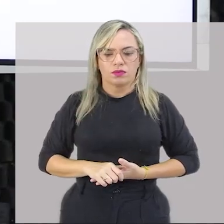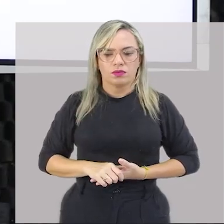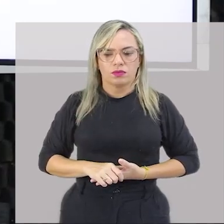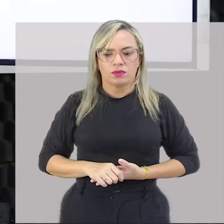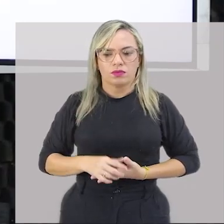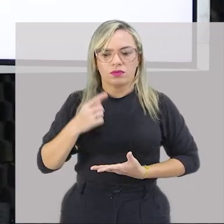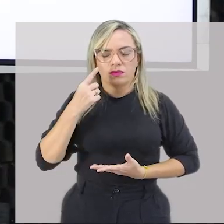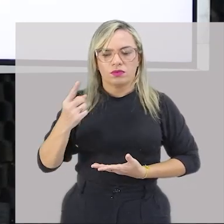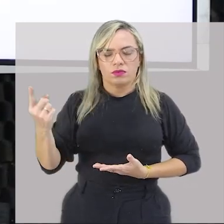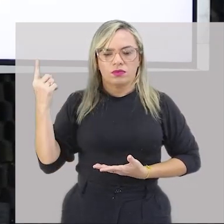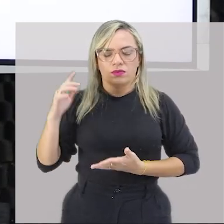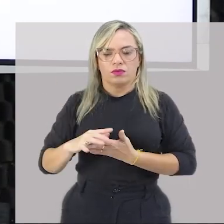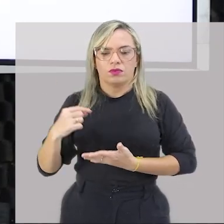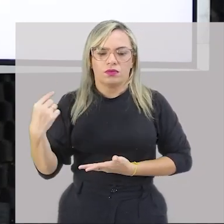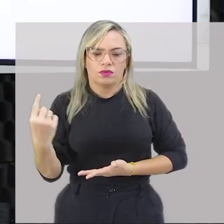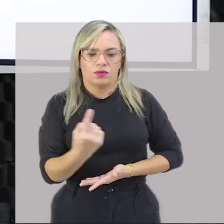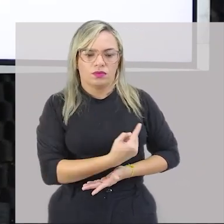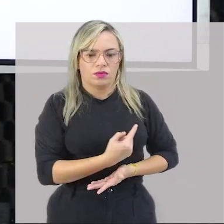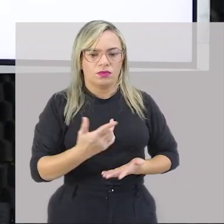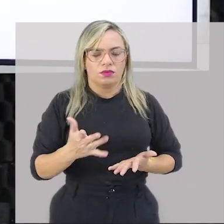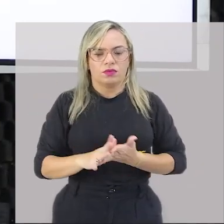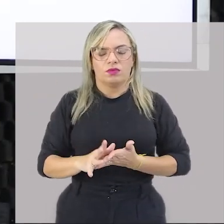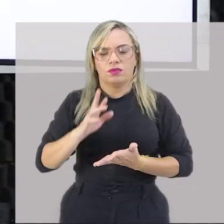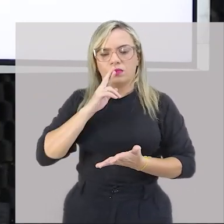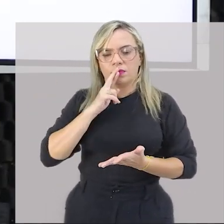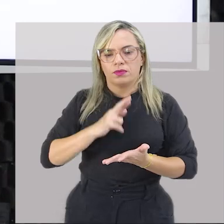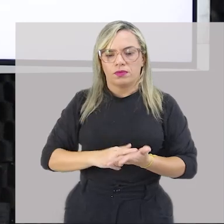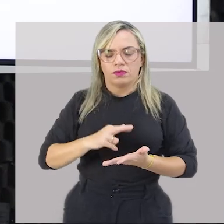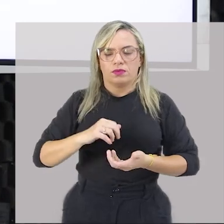Então, aqui está a nossa resposta.